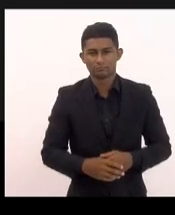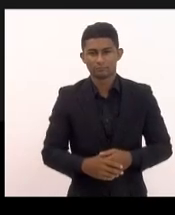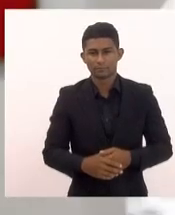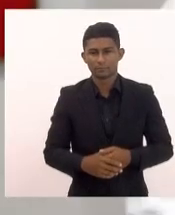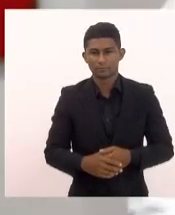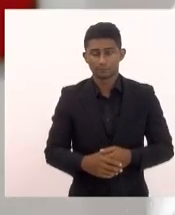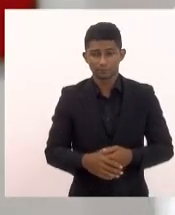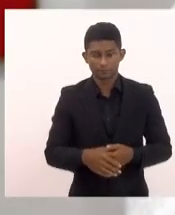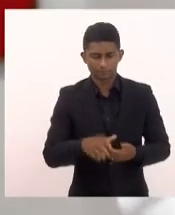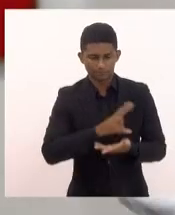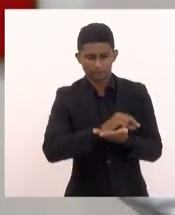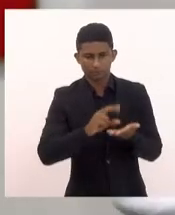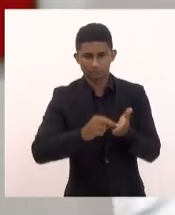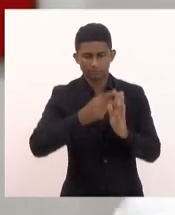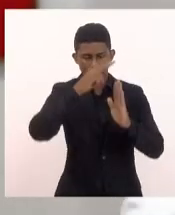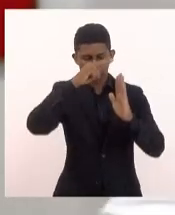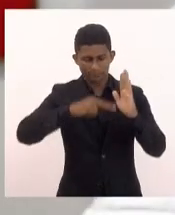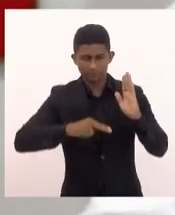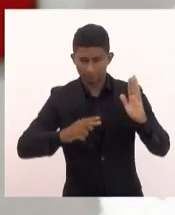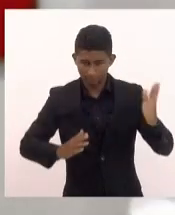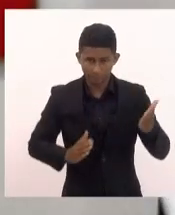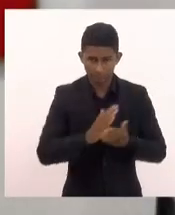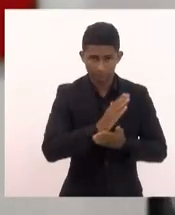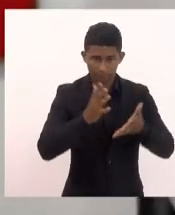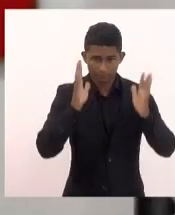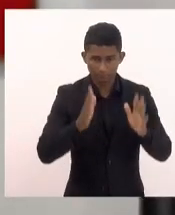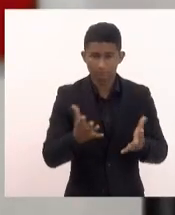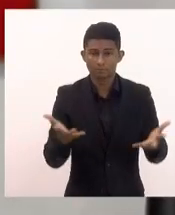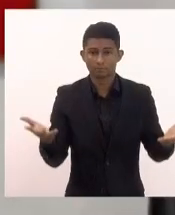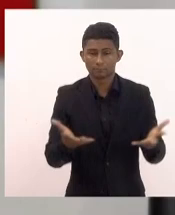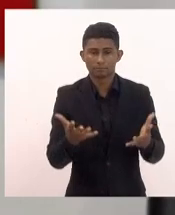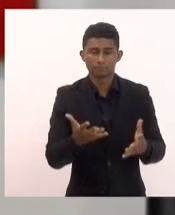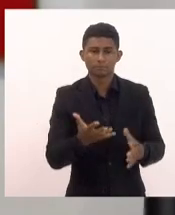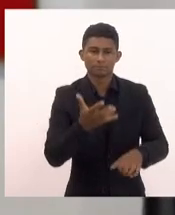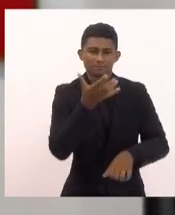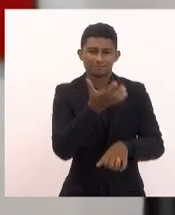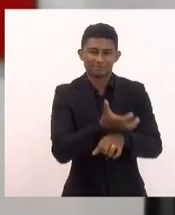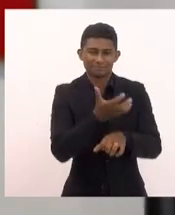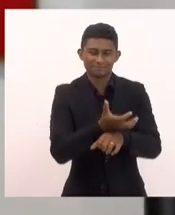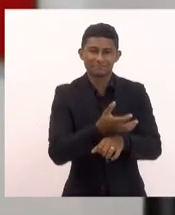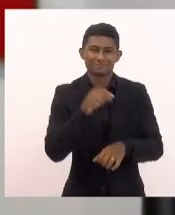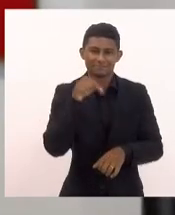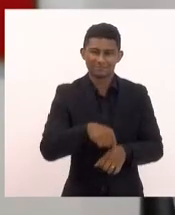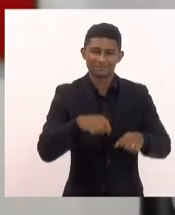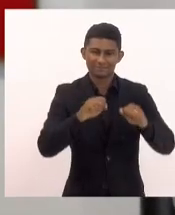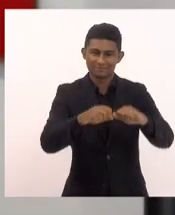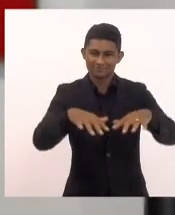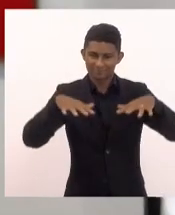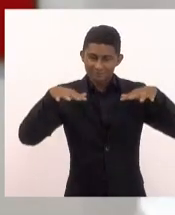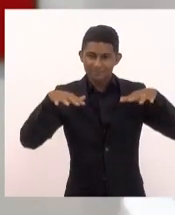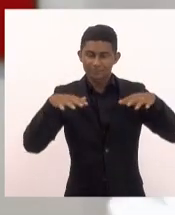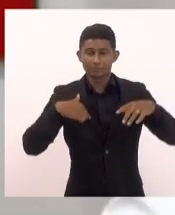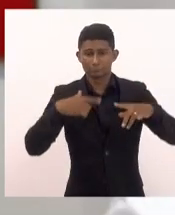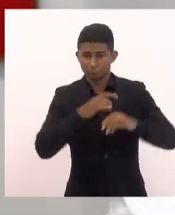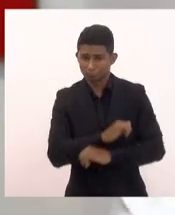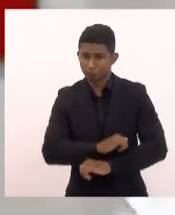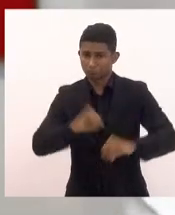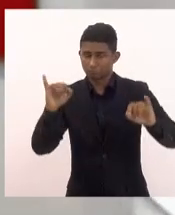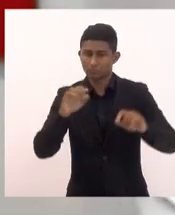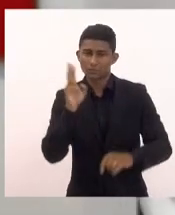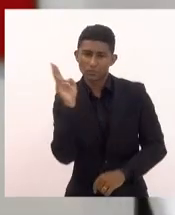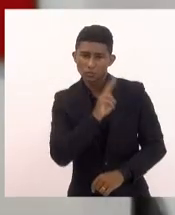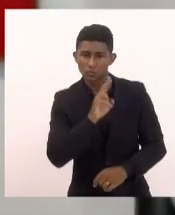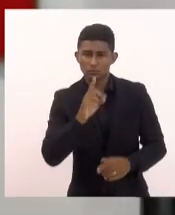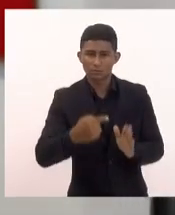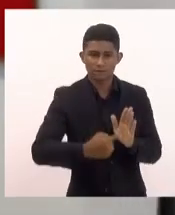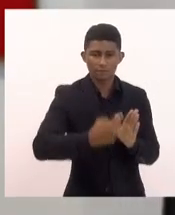Lida e aprovada a ata, passa-se à ordem da primeira sessão extraordinária. Anuncio, em regime de urgência, em